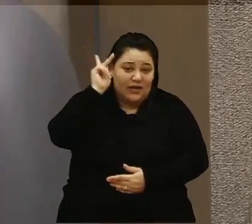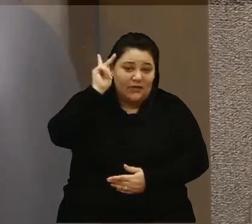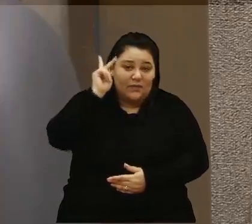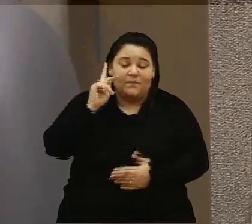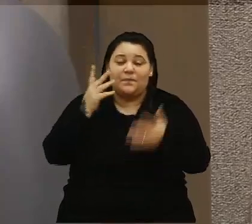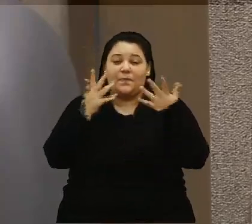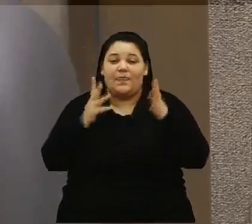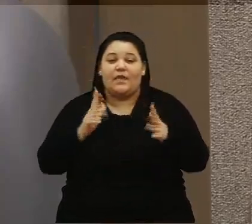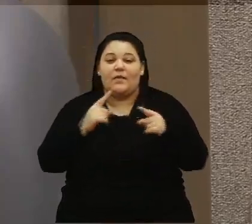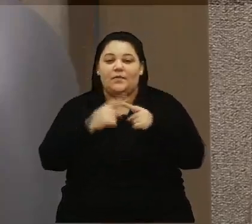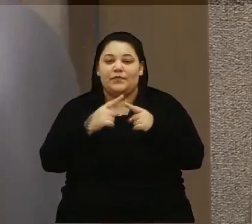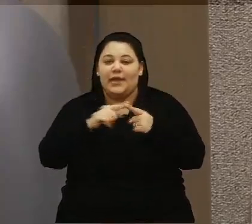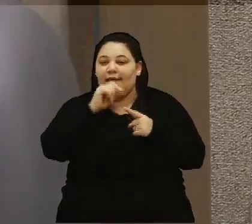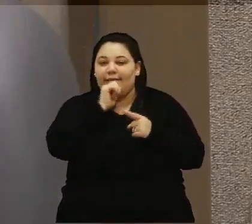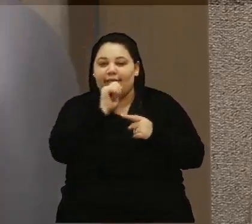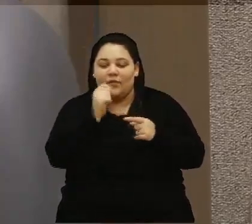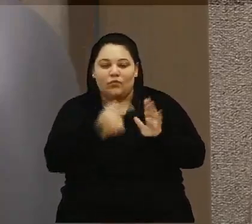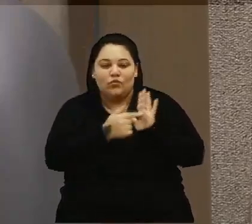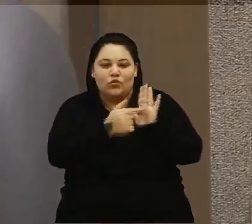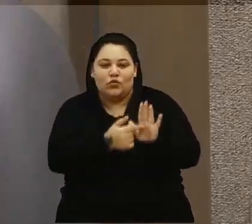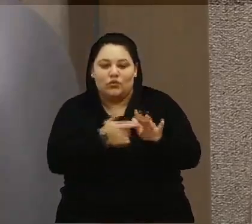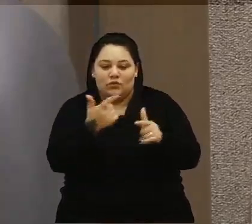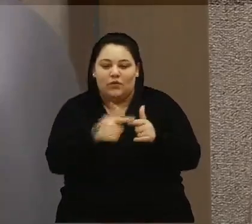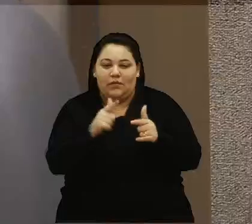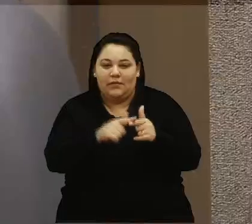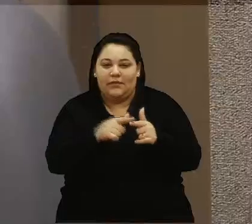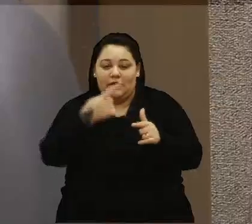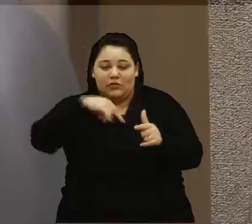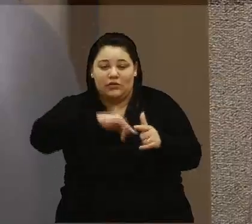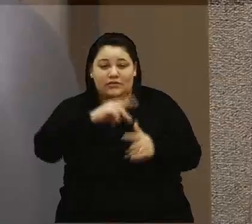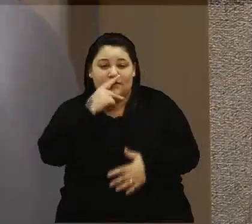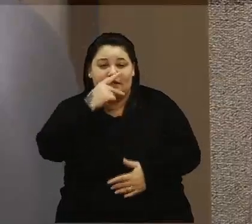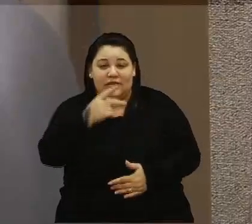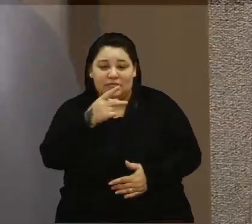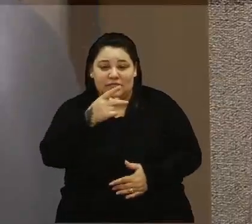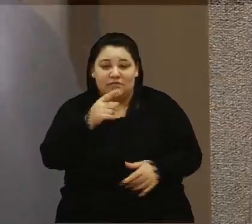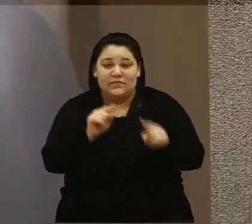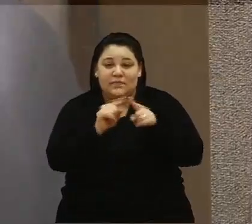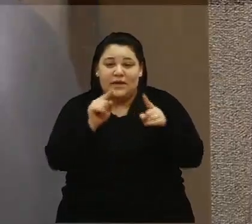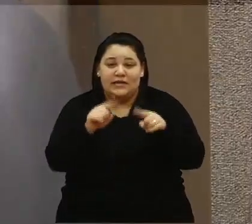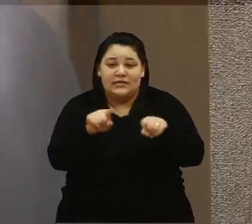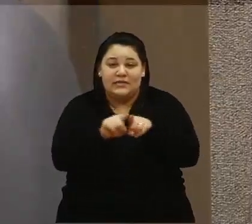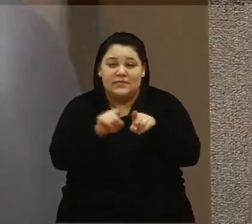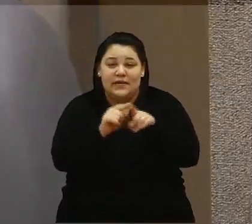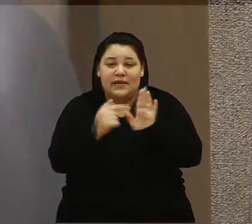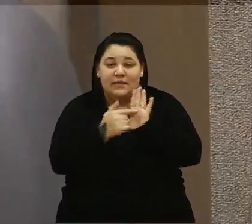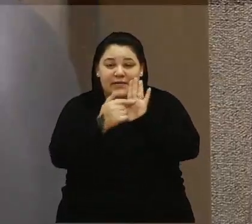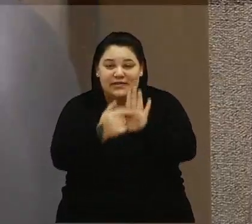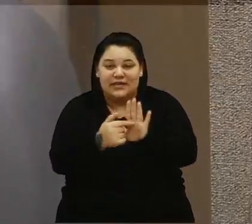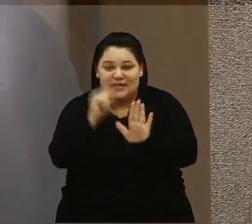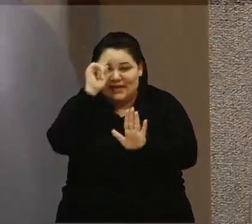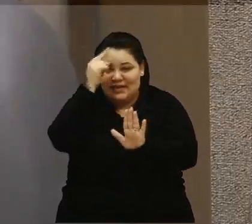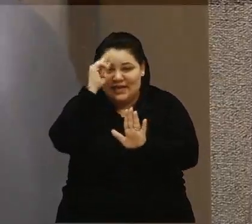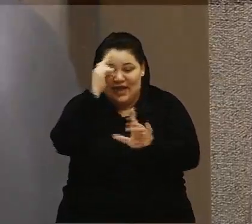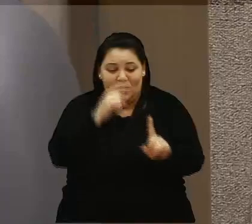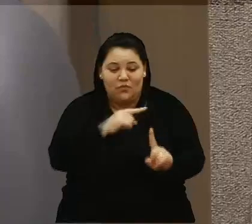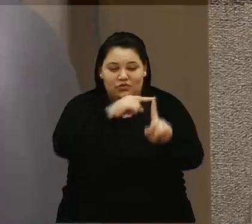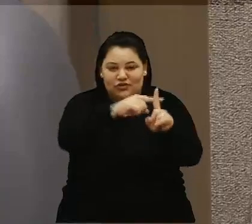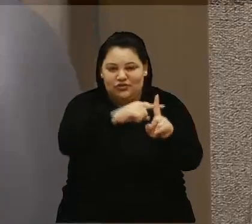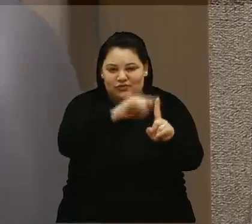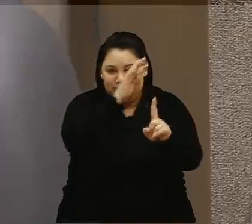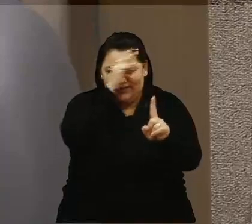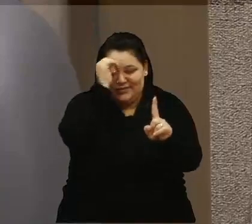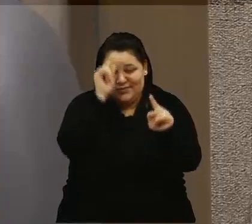só o problema, né? A gente fala do problema, mas a gente também apresenta soluções e ideias positivas para o município.